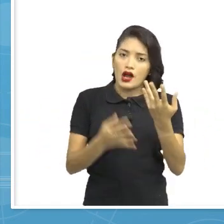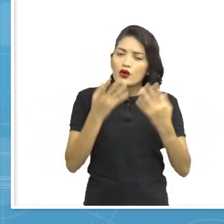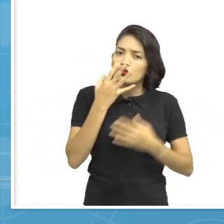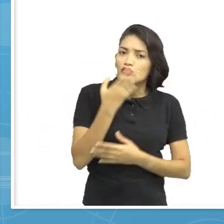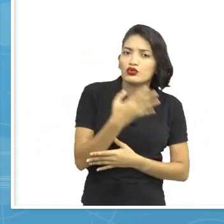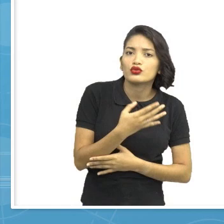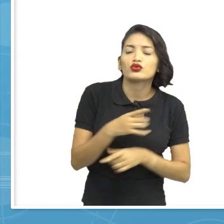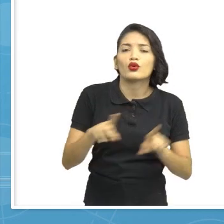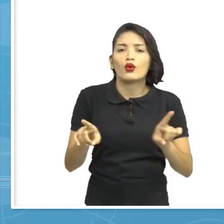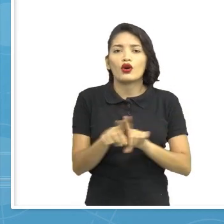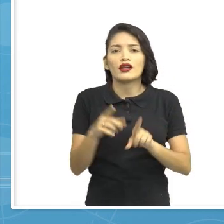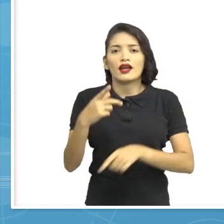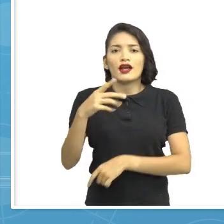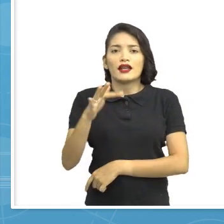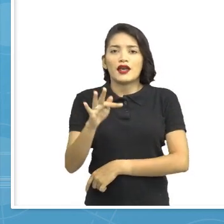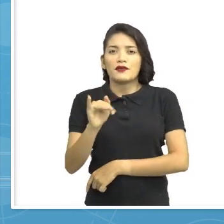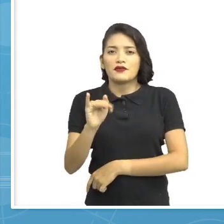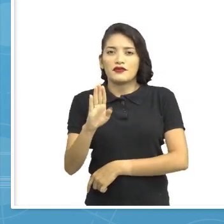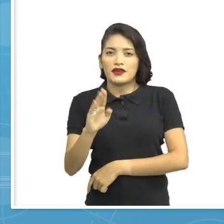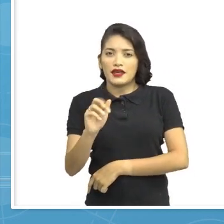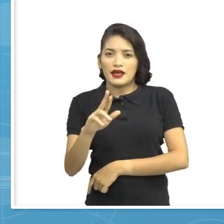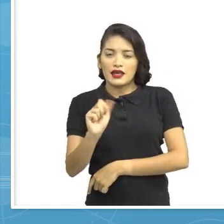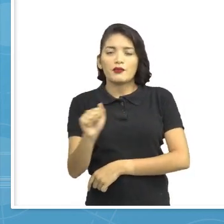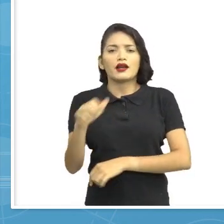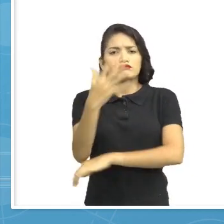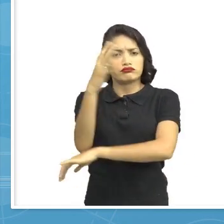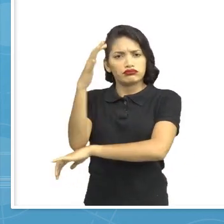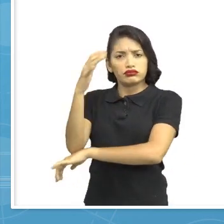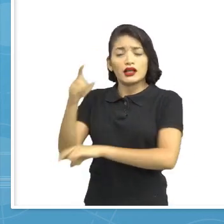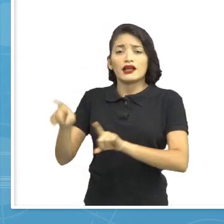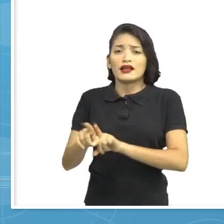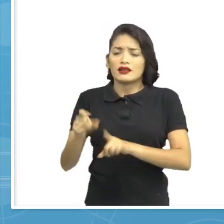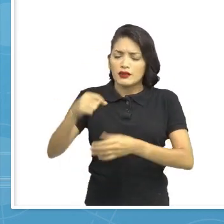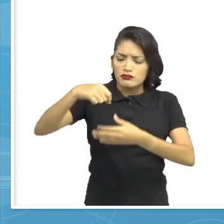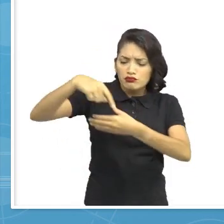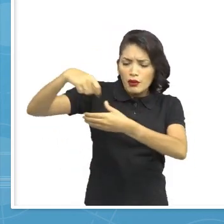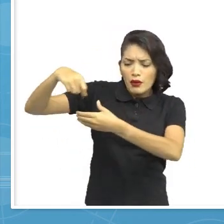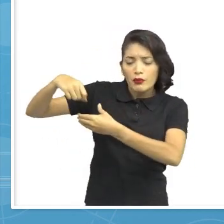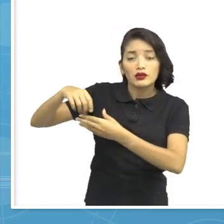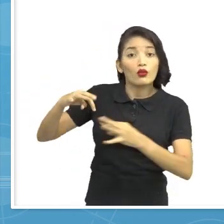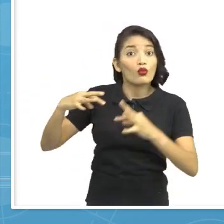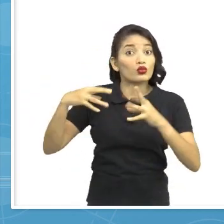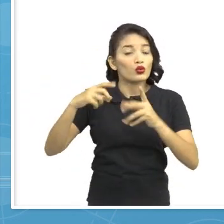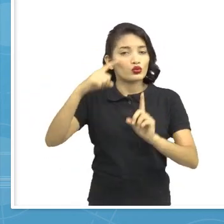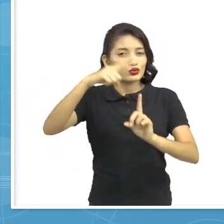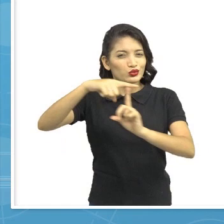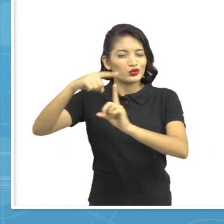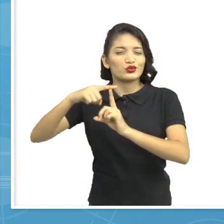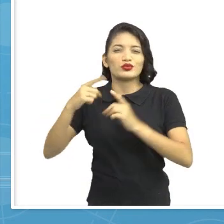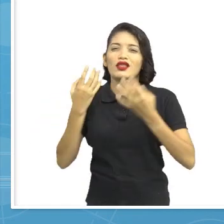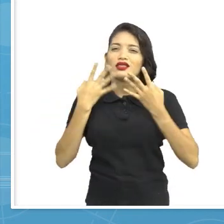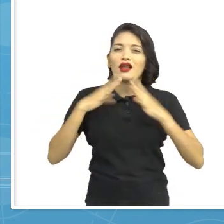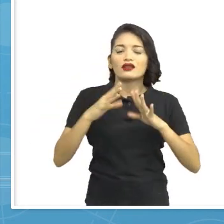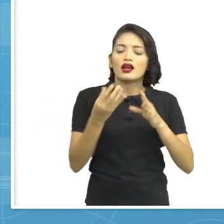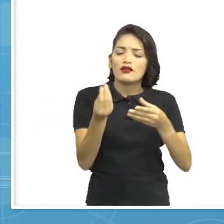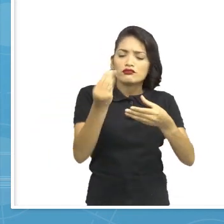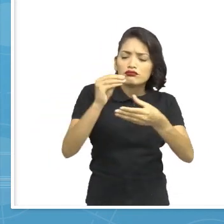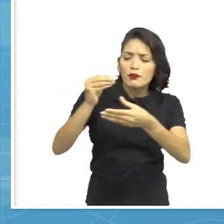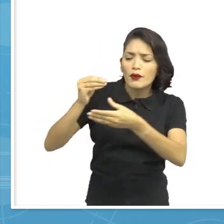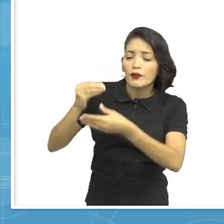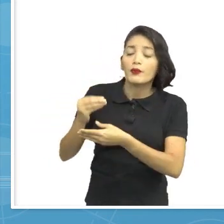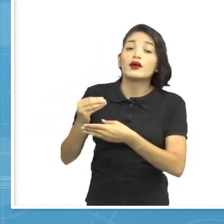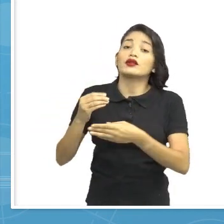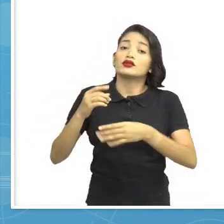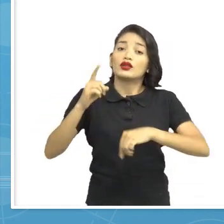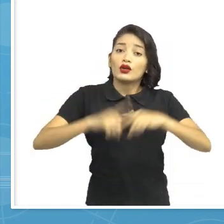as fibras das árvores, né? As sementes. Então, todos esses elementos naturais, eles vão colocando nas suas